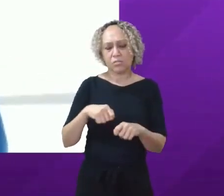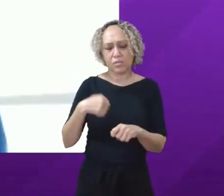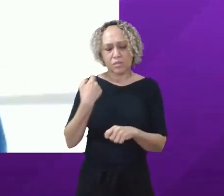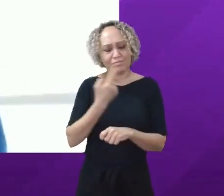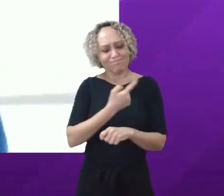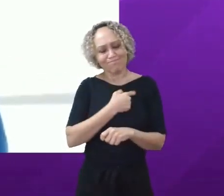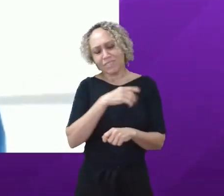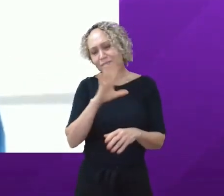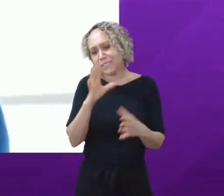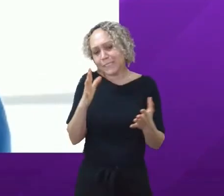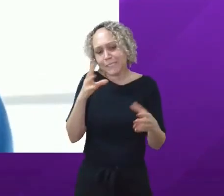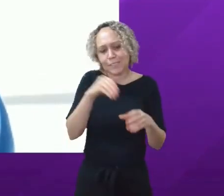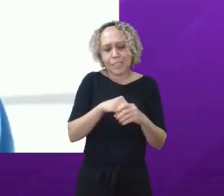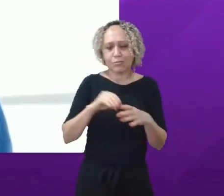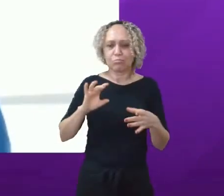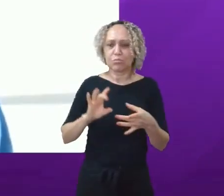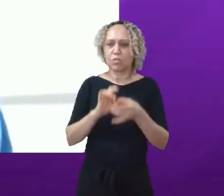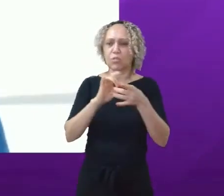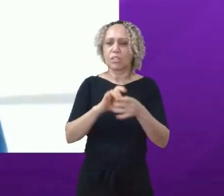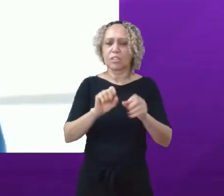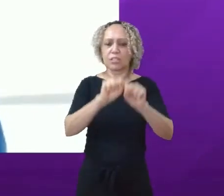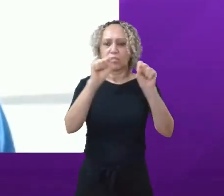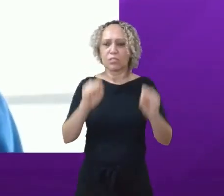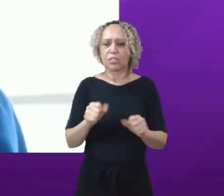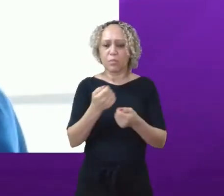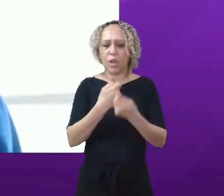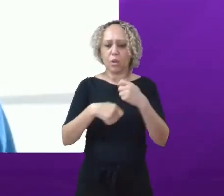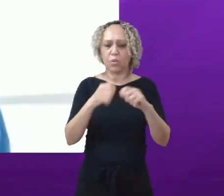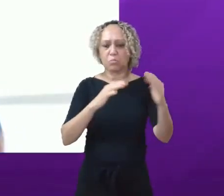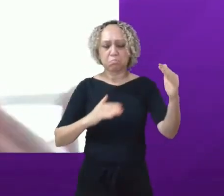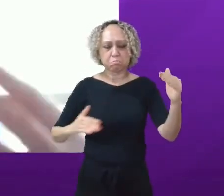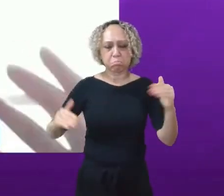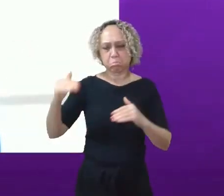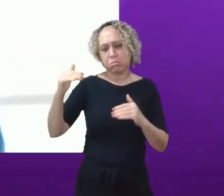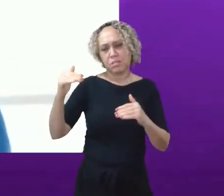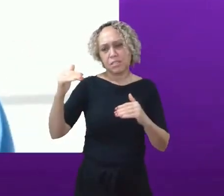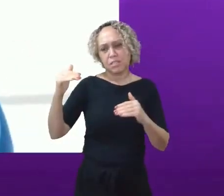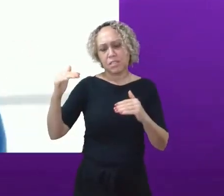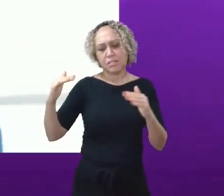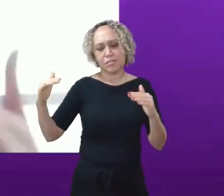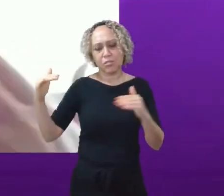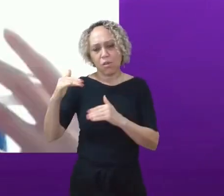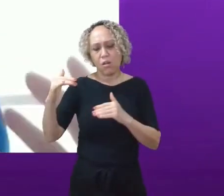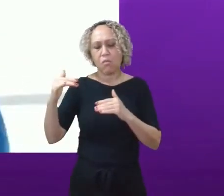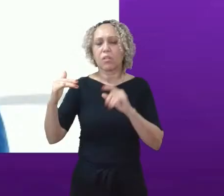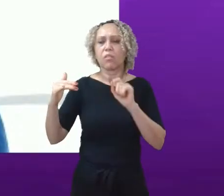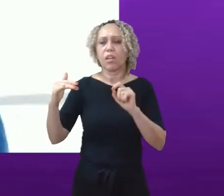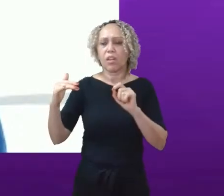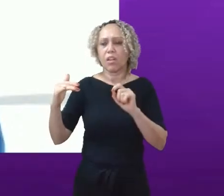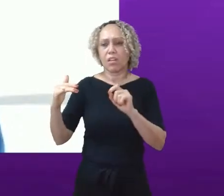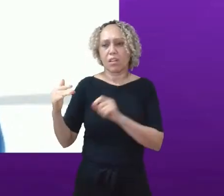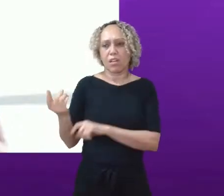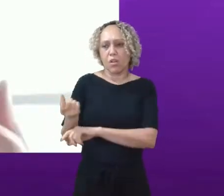sistema econômico muito desigual, que é o capitalismo. O que se faz em termos de